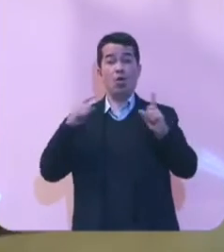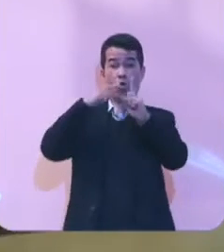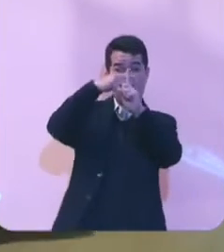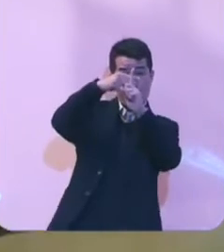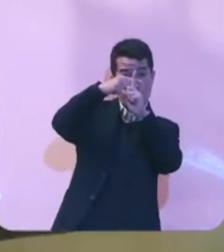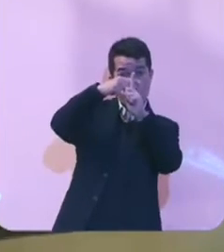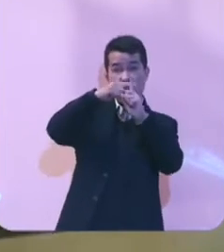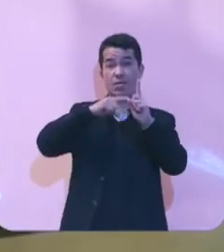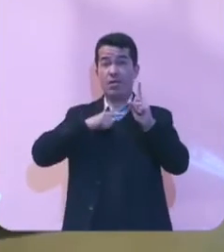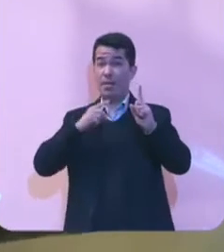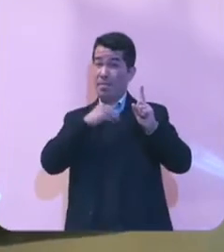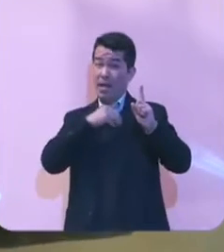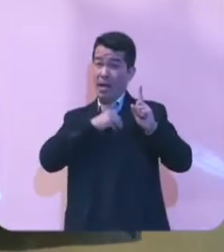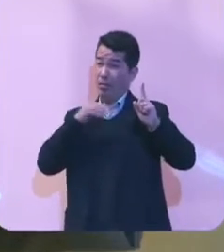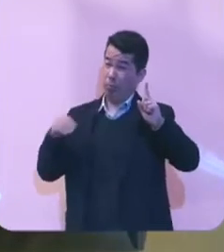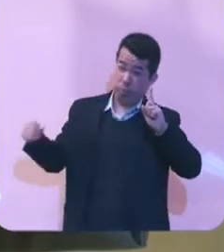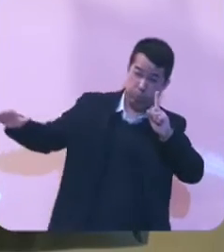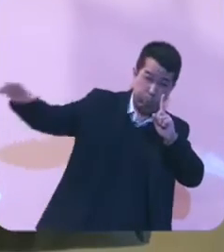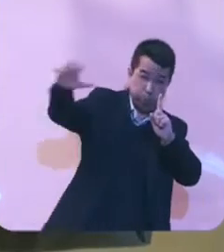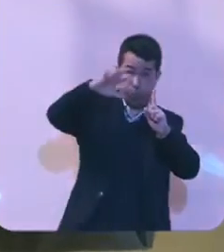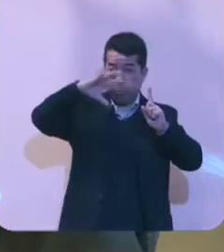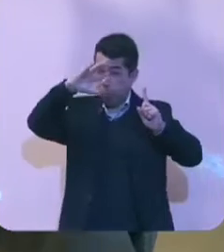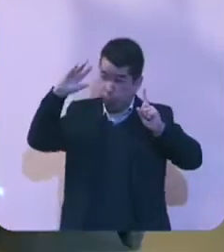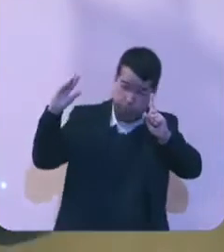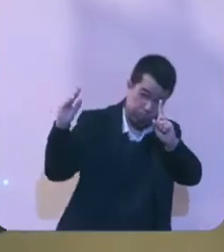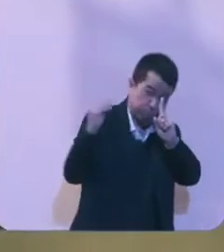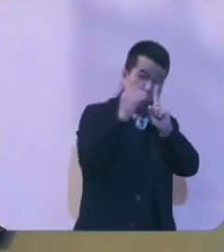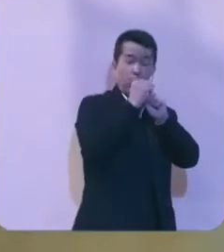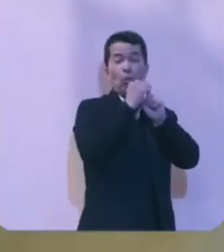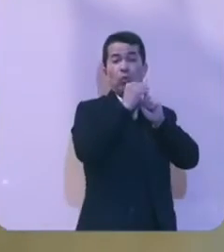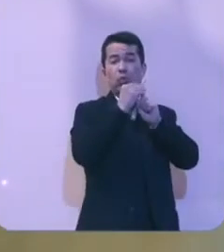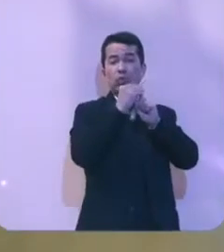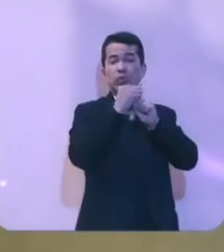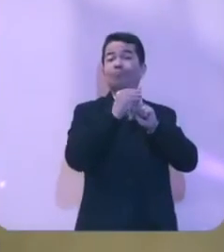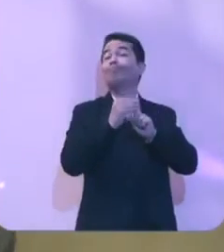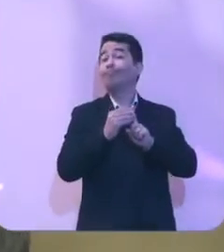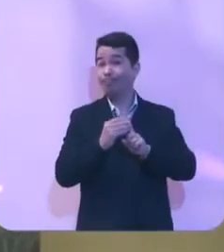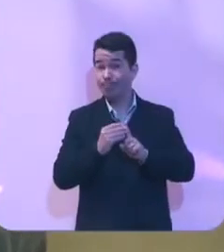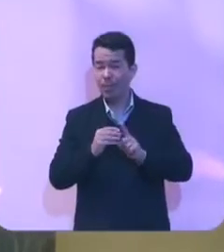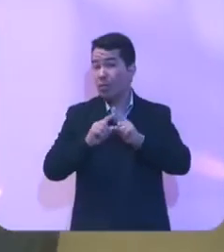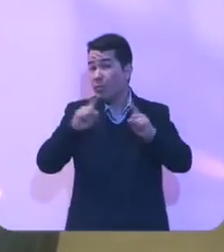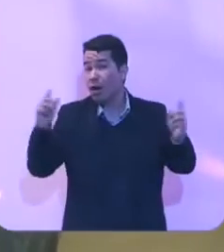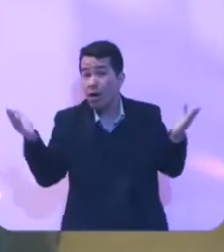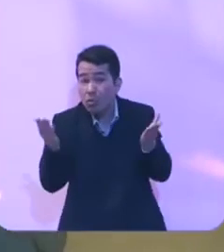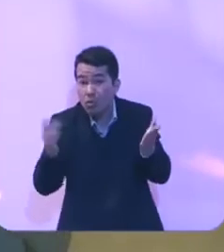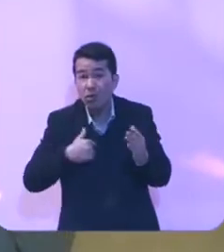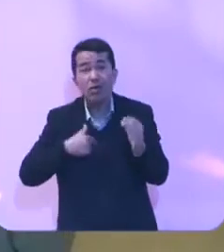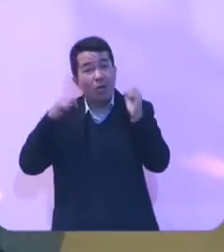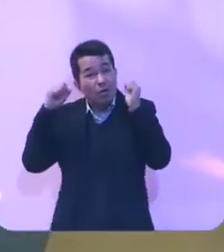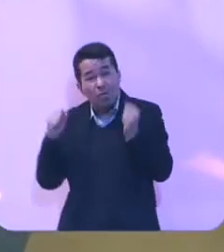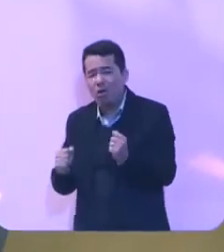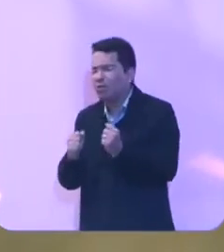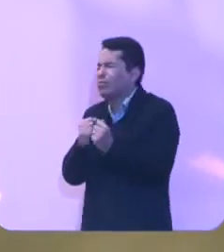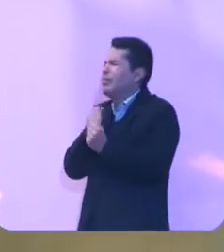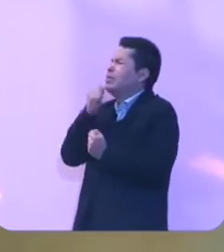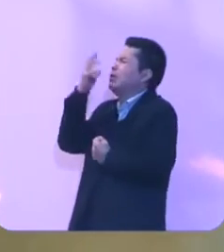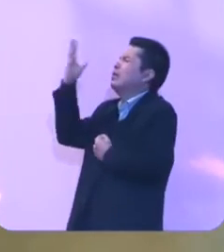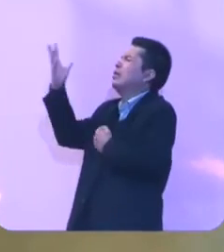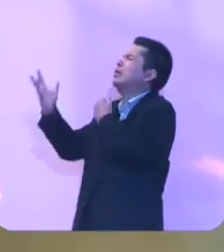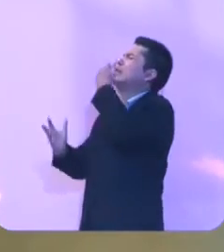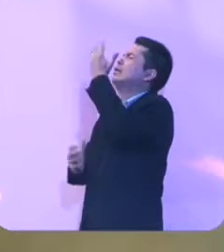no holocausto, agora é feito quando a gente confessa os nossos pecados e se coloca na mão do